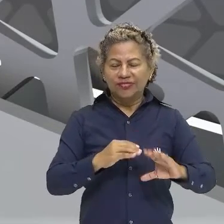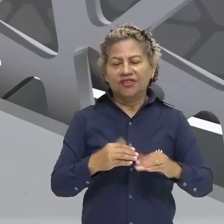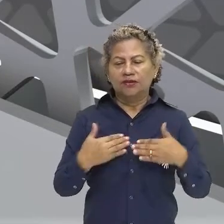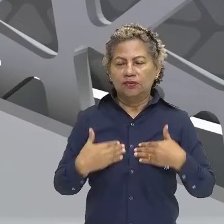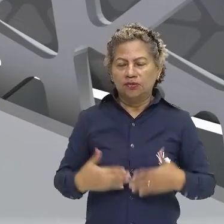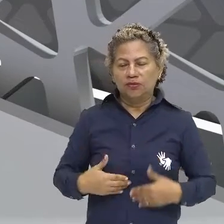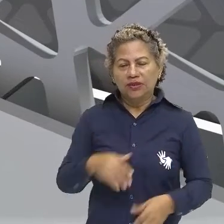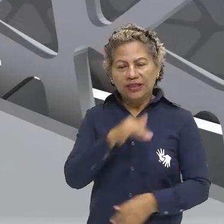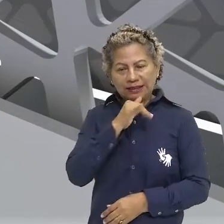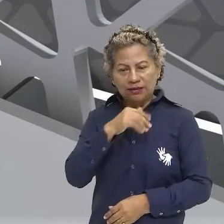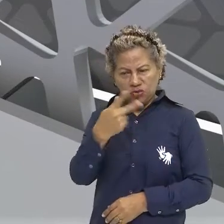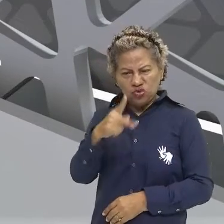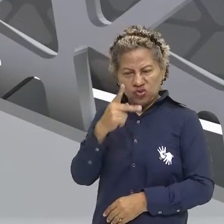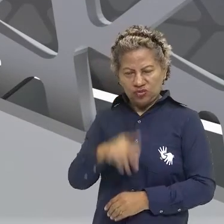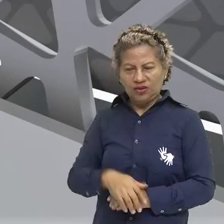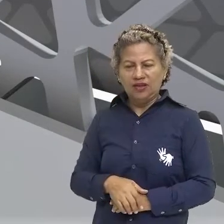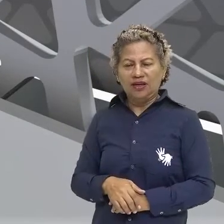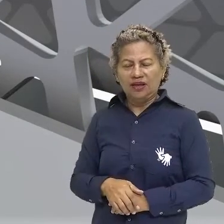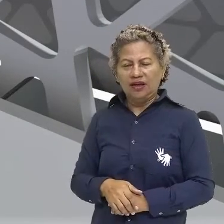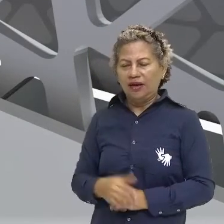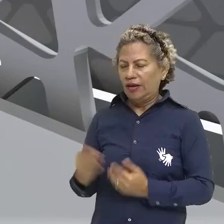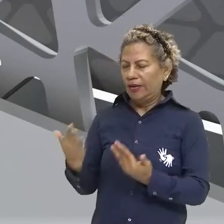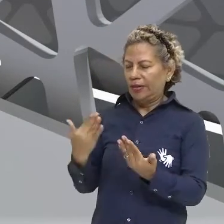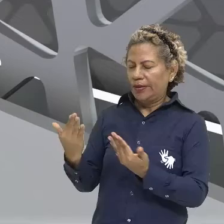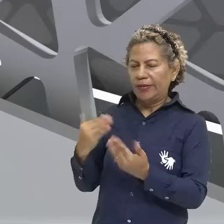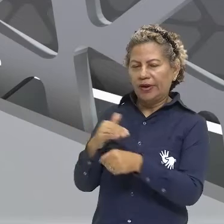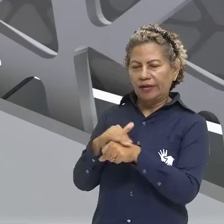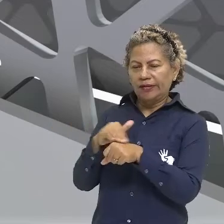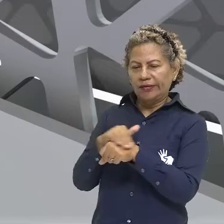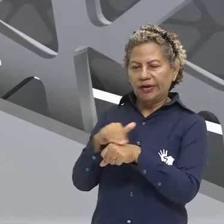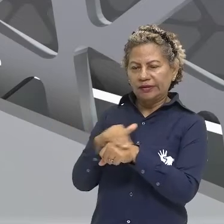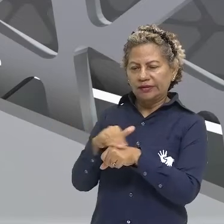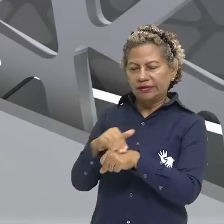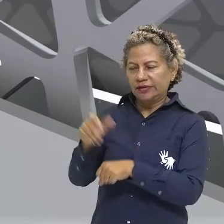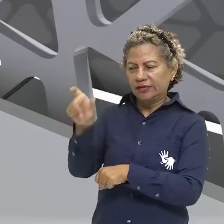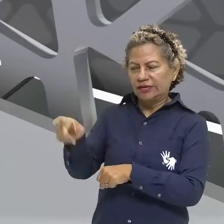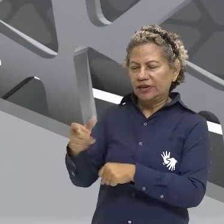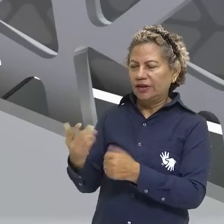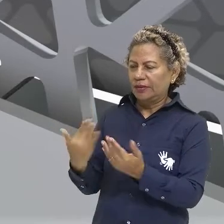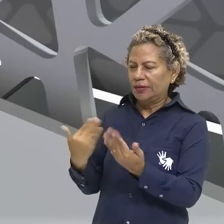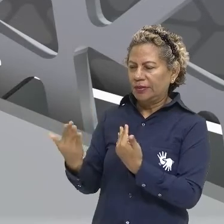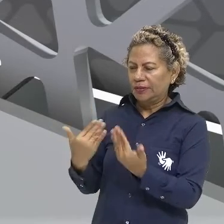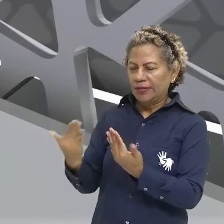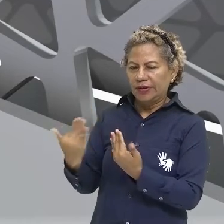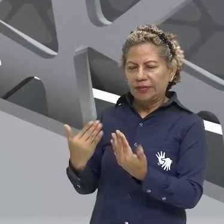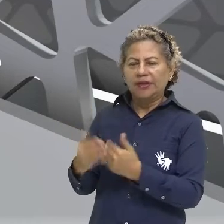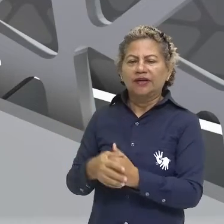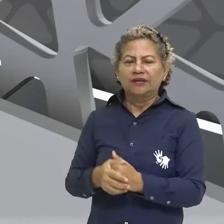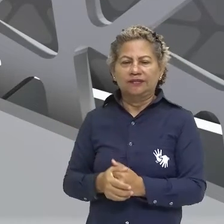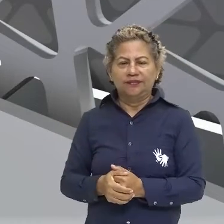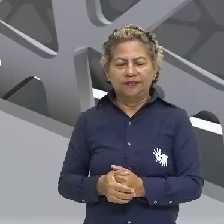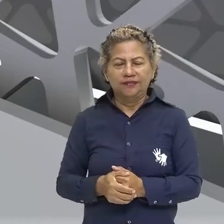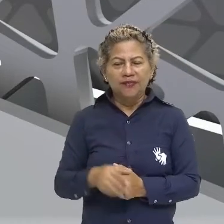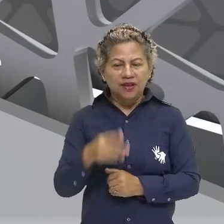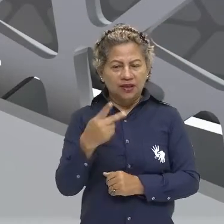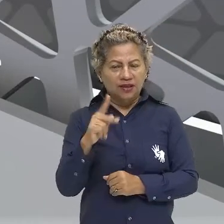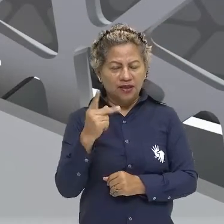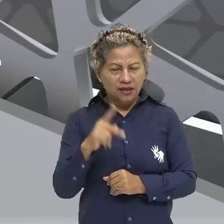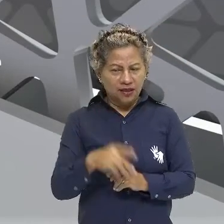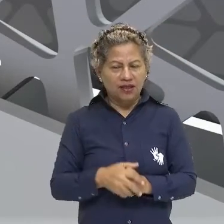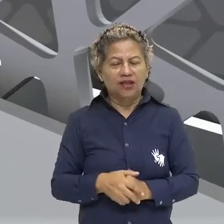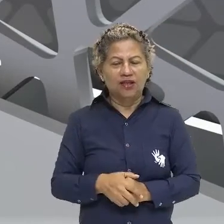está conversando com alguém, você está sempre transmitindo uma linguagem corporal, mesmo que a sua